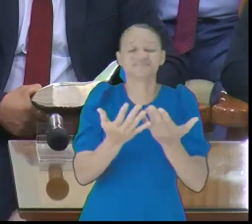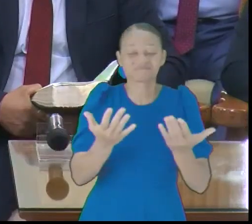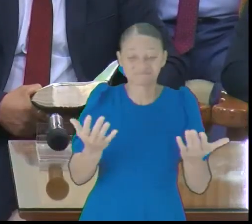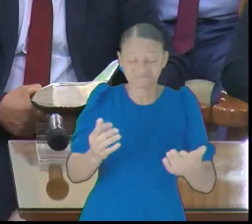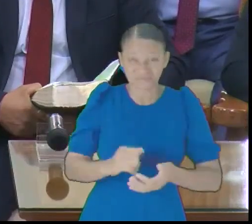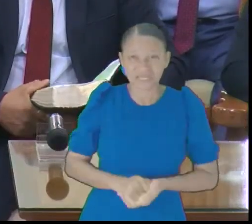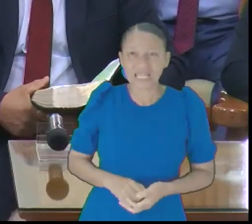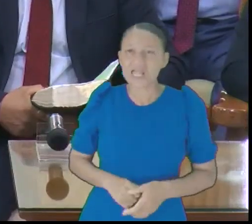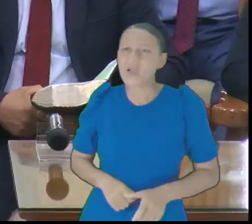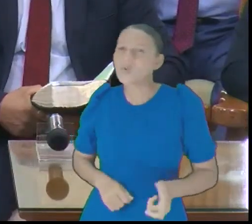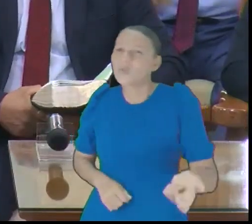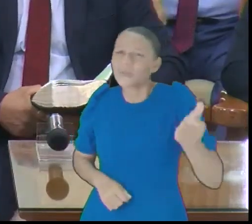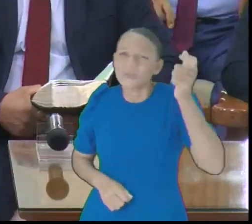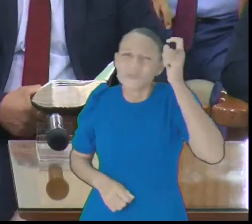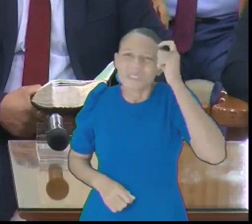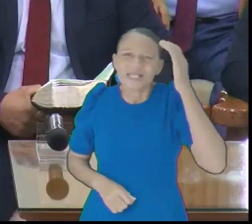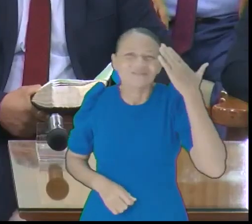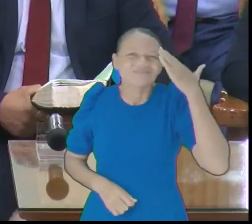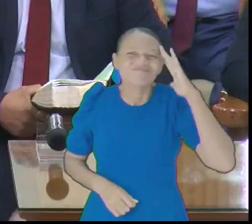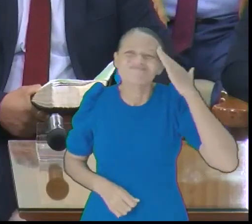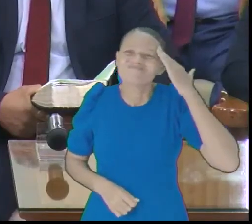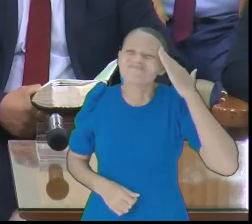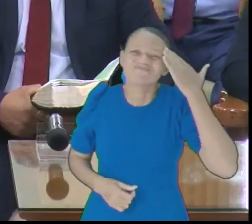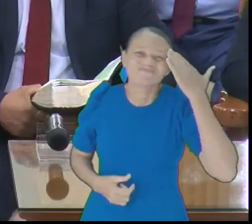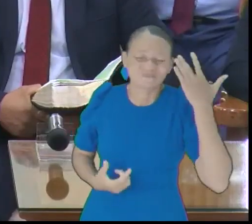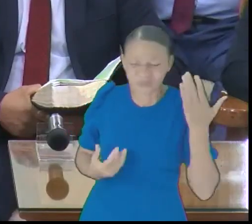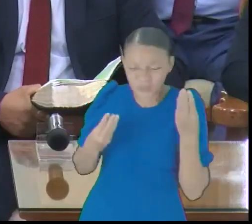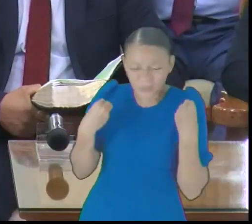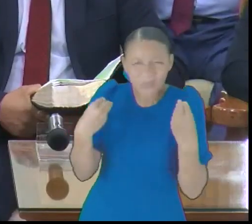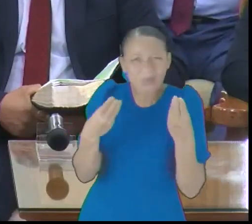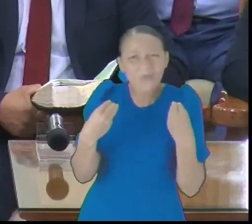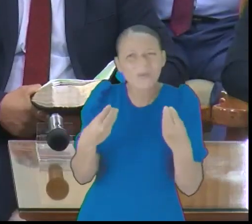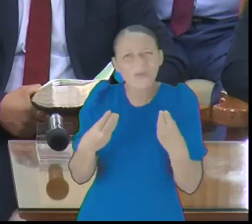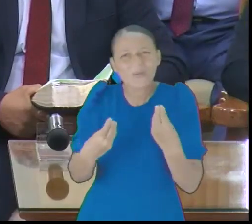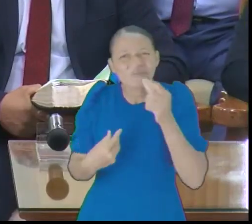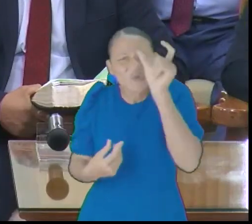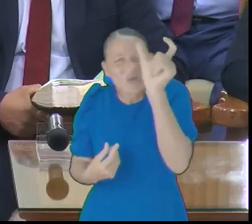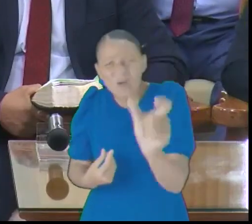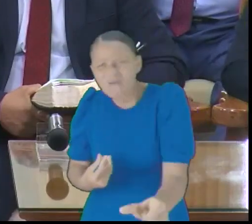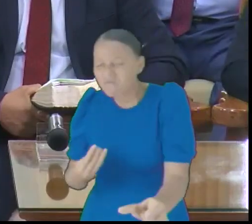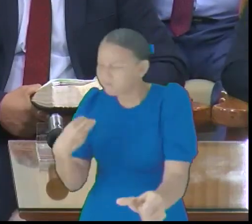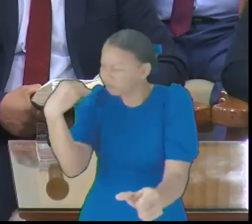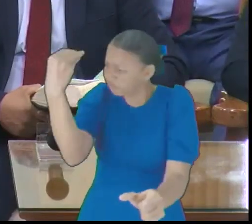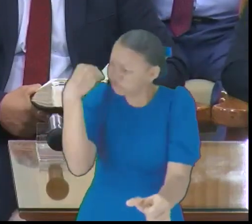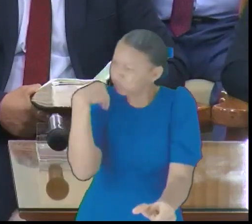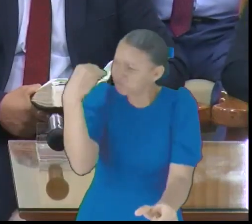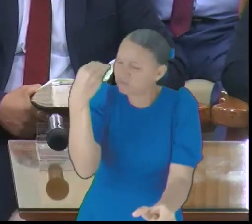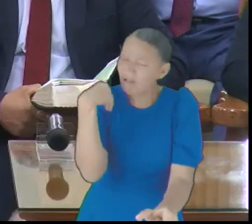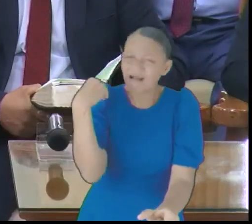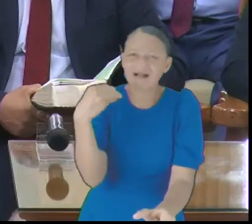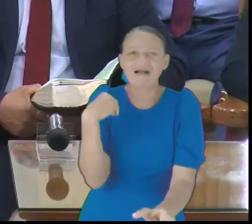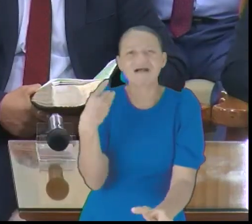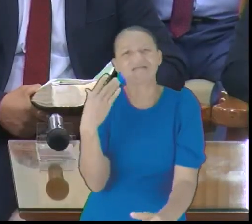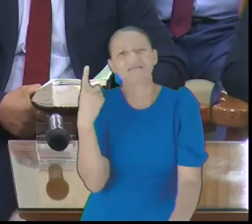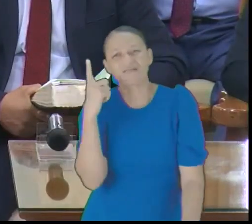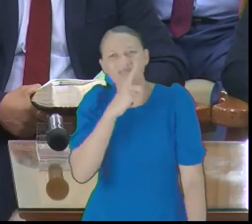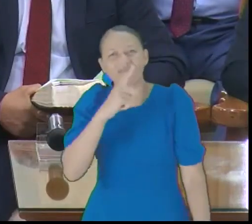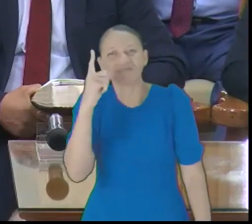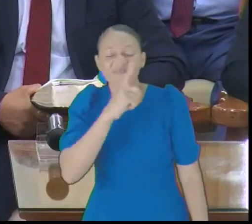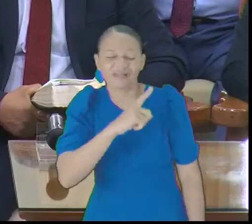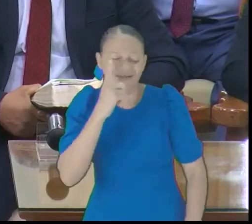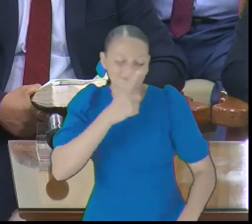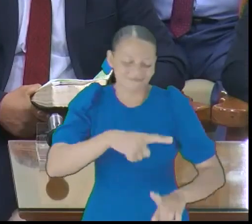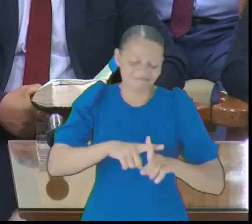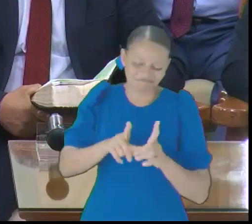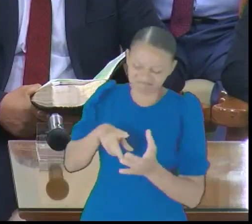O diabo não entende como é que um ser tão fraco, tão falho, tão cheio de fraquezas, mas quando dobra